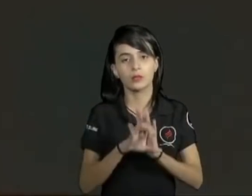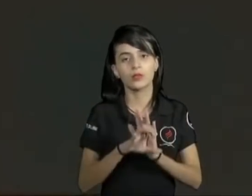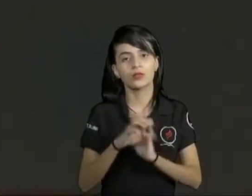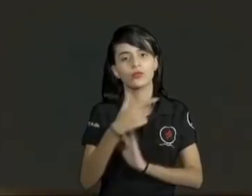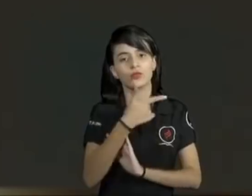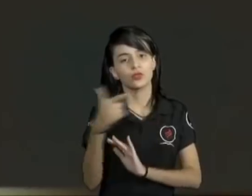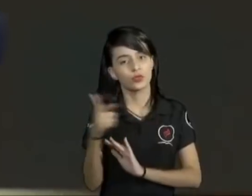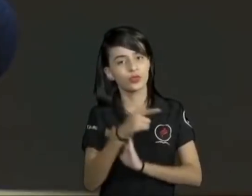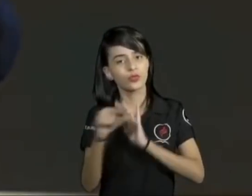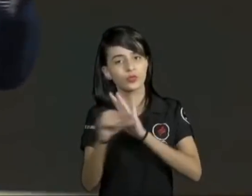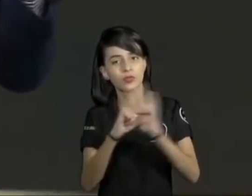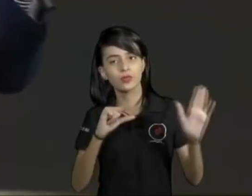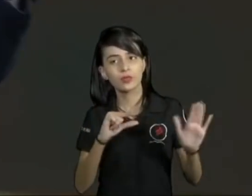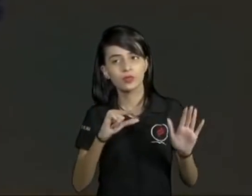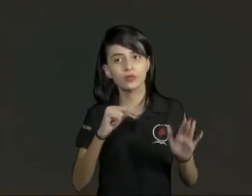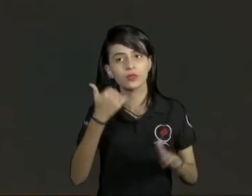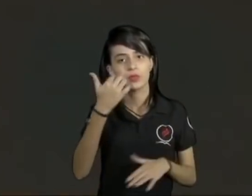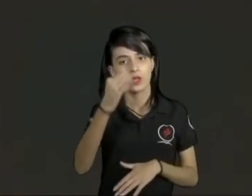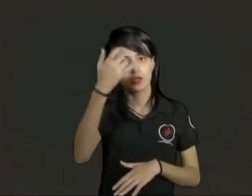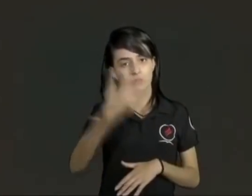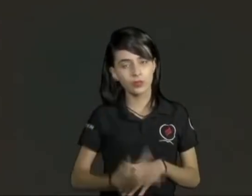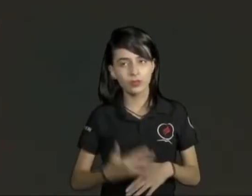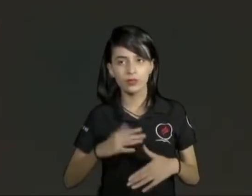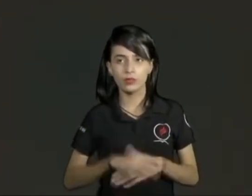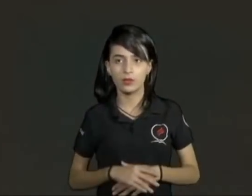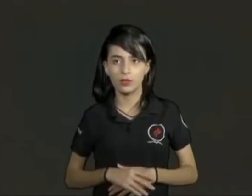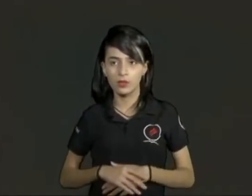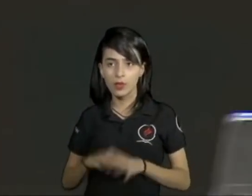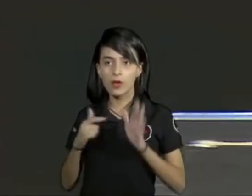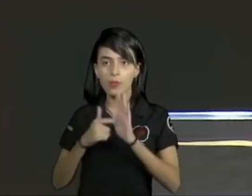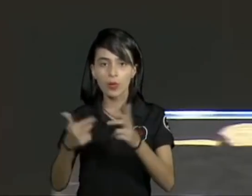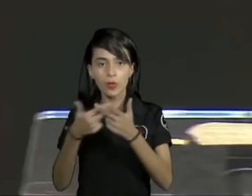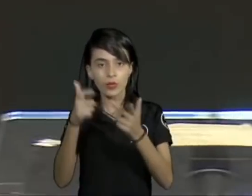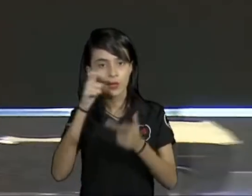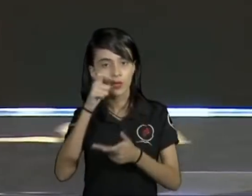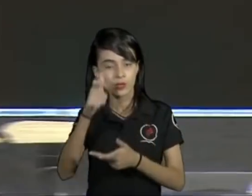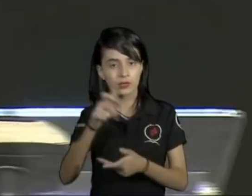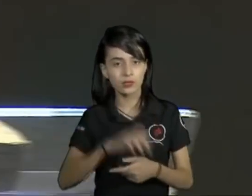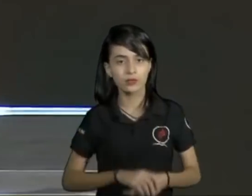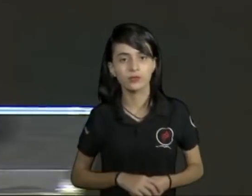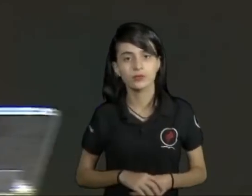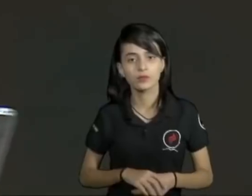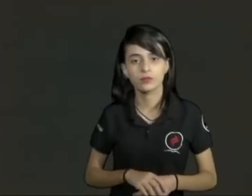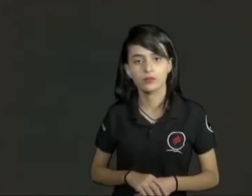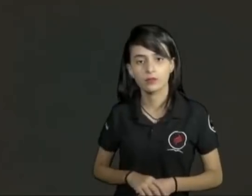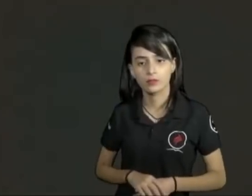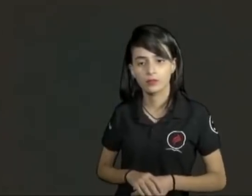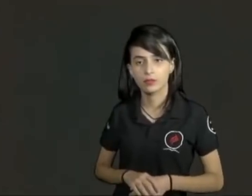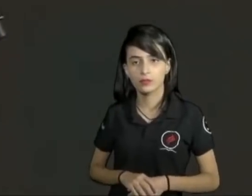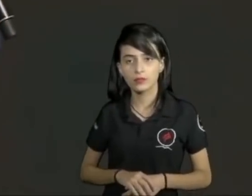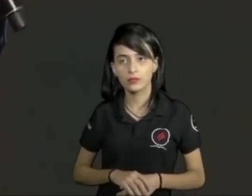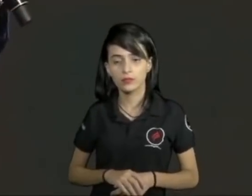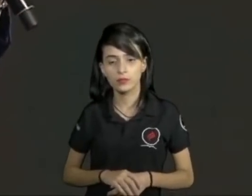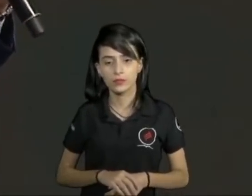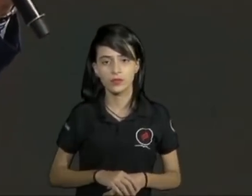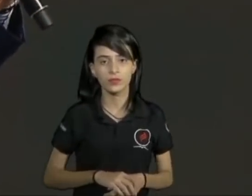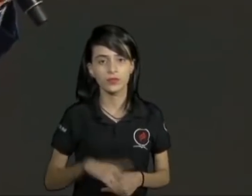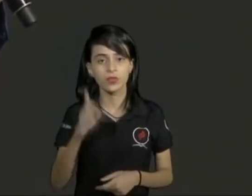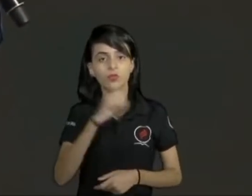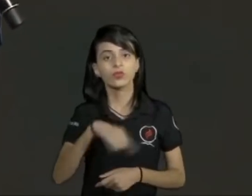Capítulo 22 a partir do Versículo 10 diz uma coisa muito interessante não seles as